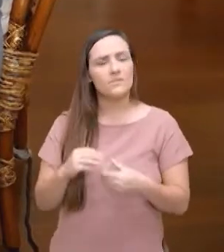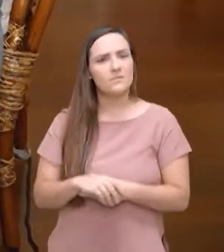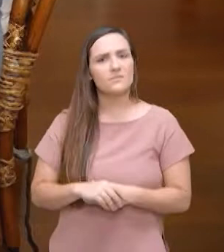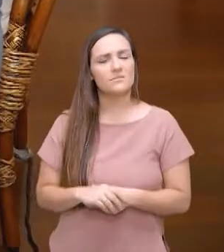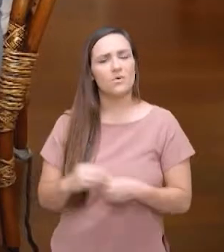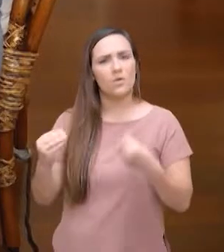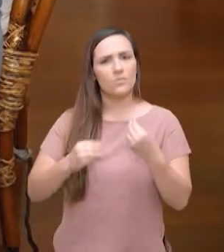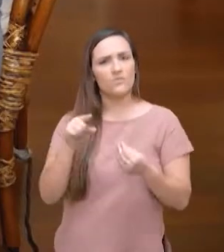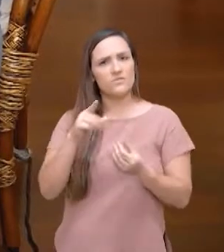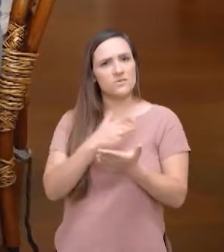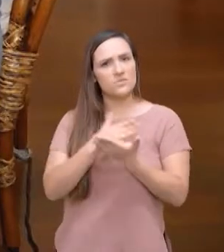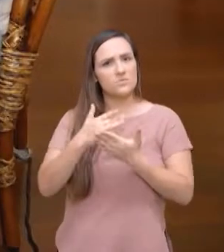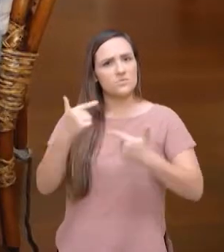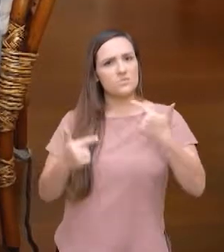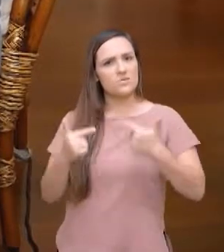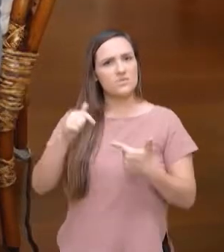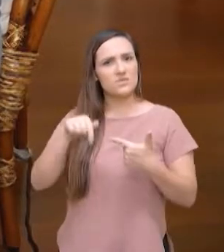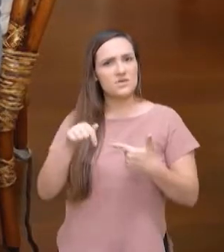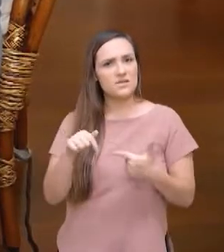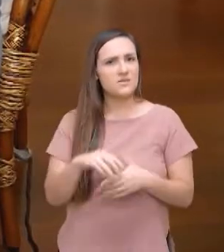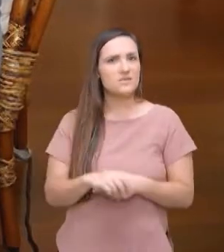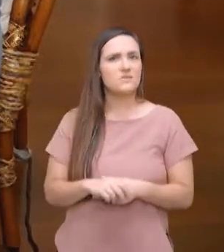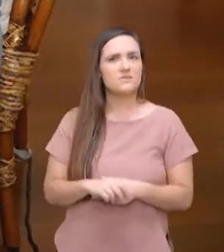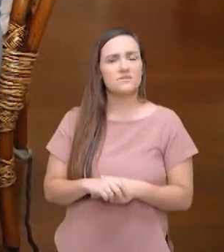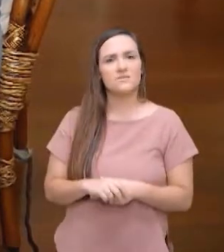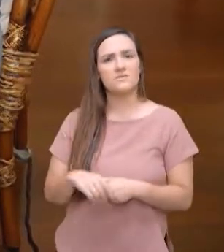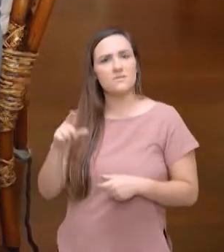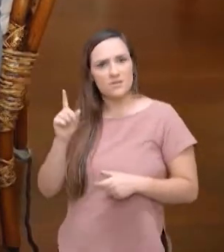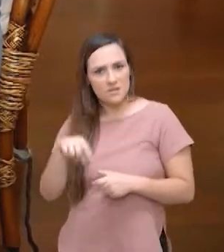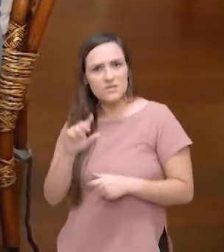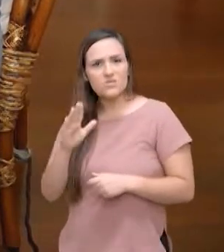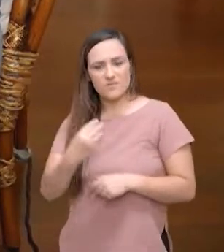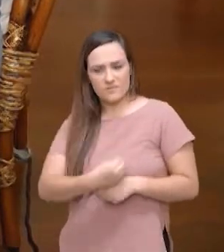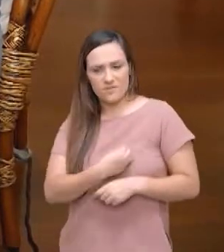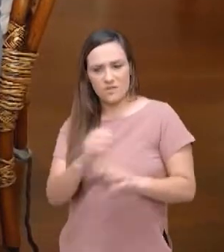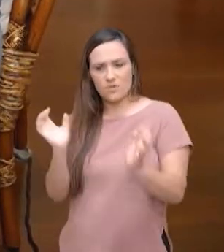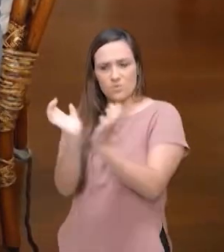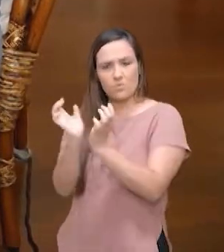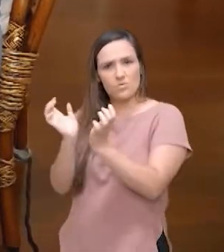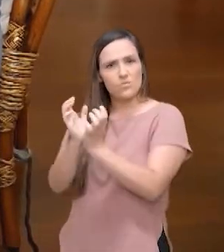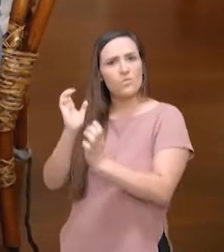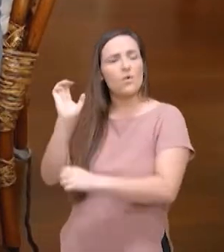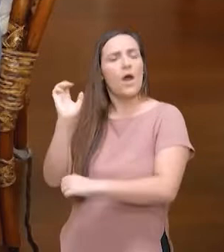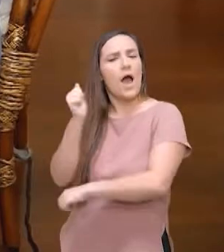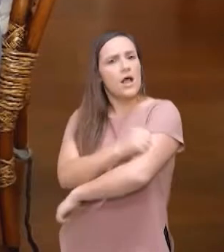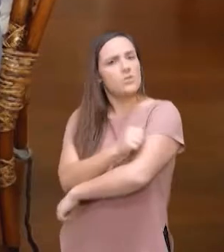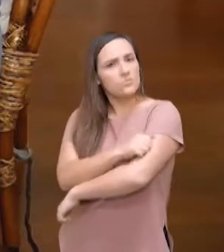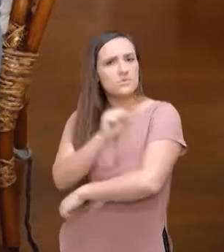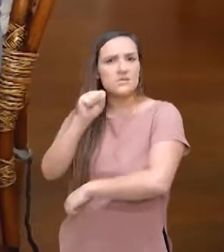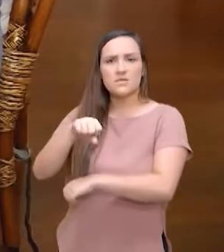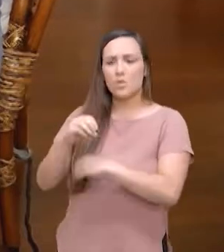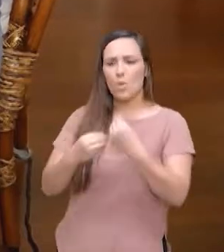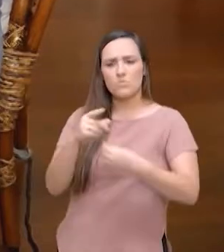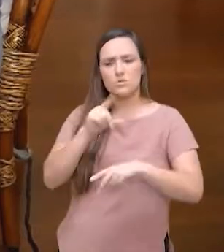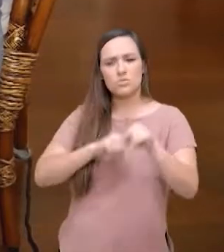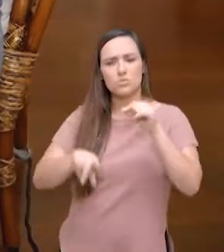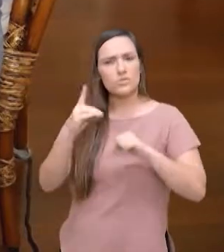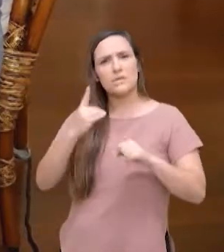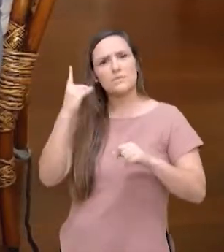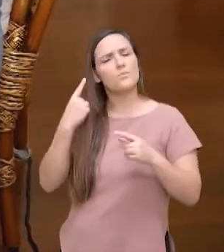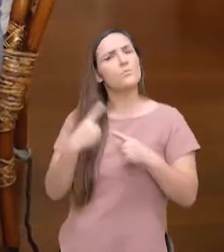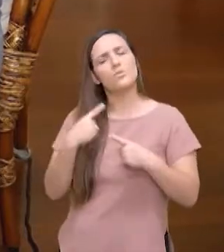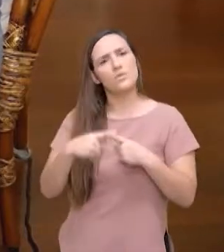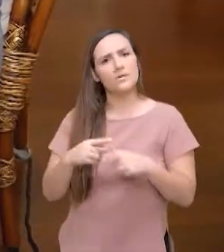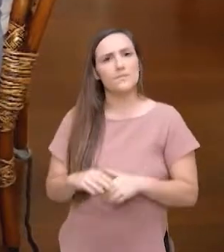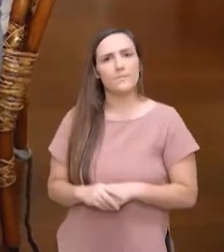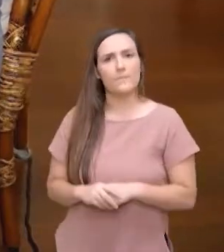para a política. Claro, você viu uma tradição de família, o senhor já participava do movimento estudantil. Como é que o senhor resolveu ser deputado estadual? E qual foi sua estratégia para se eleger